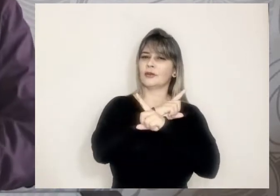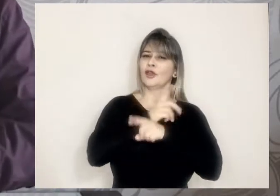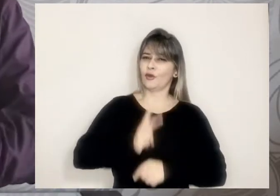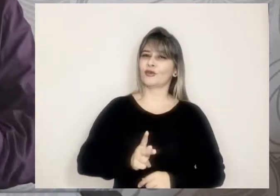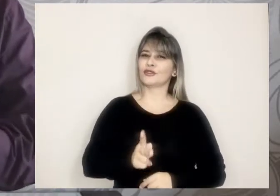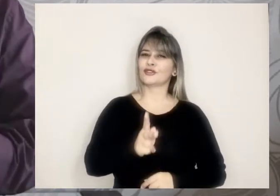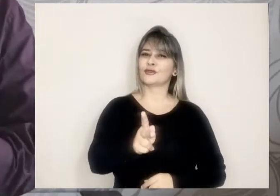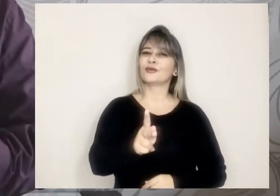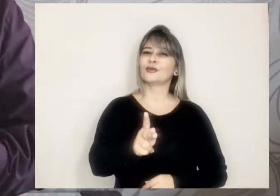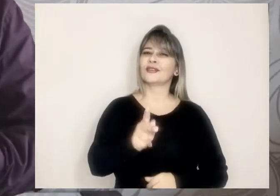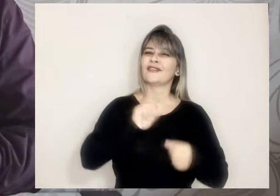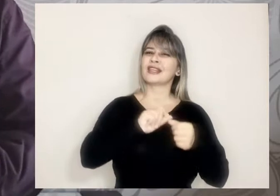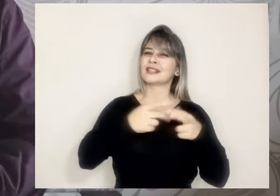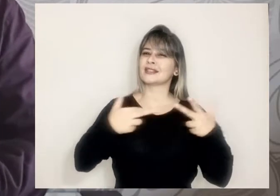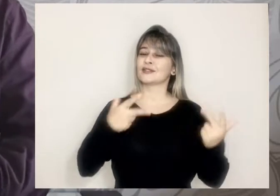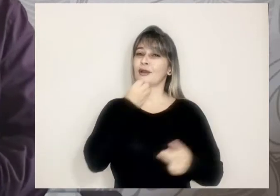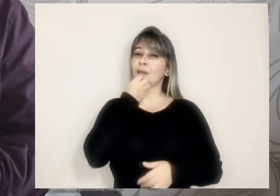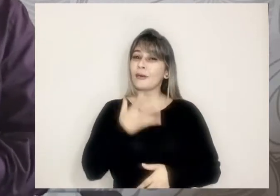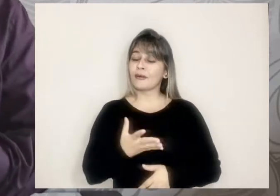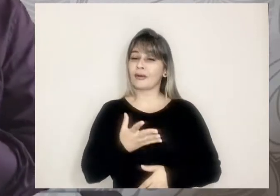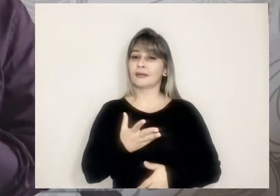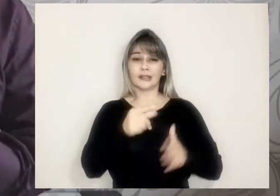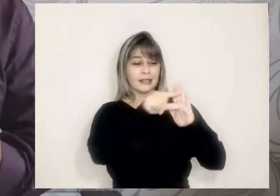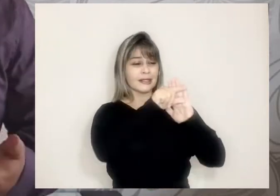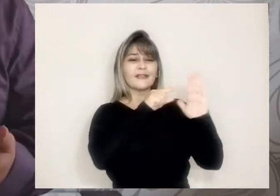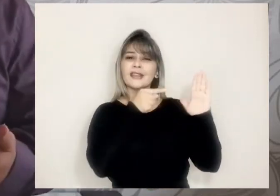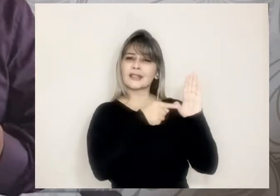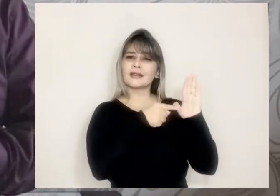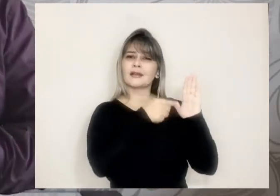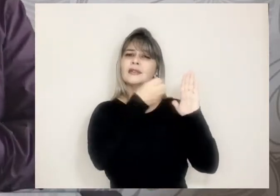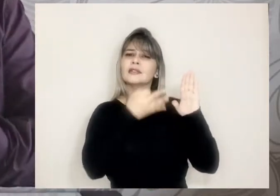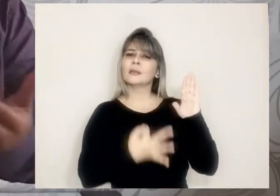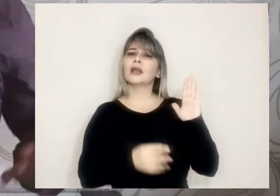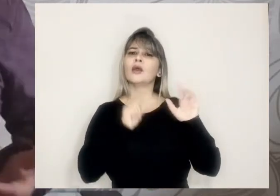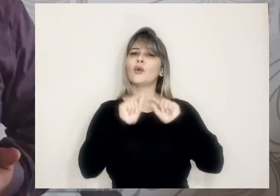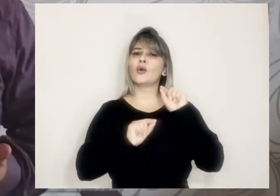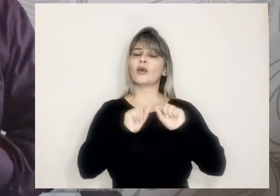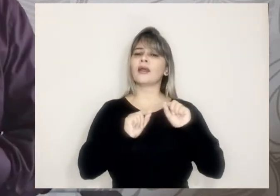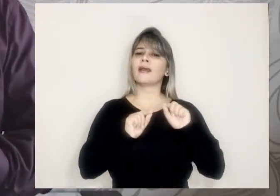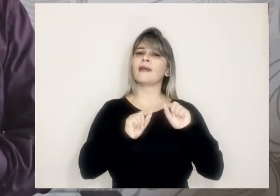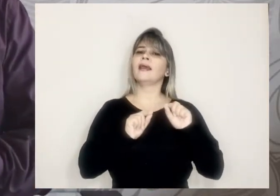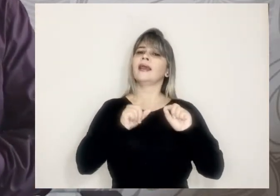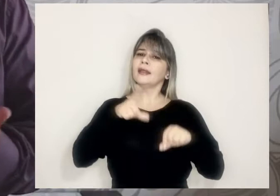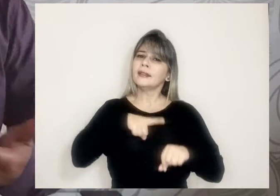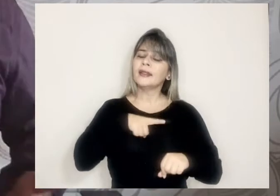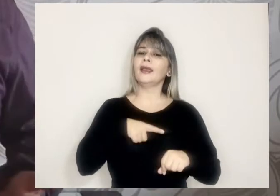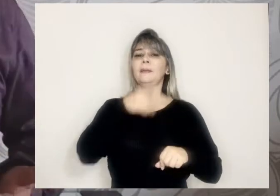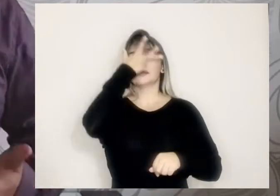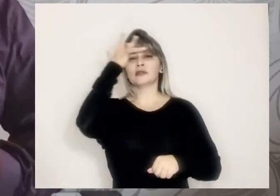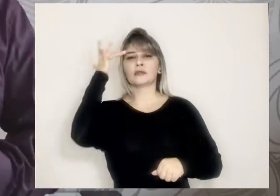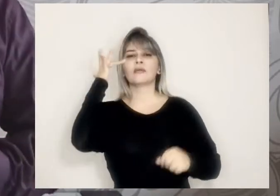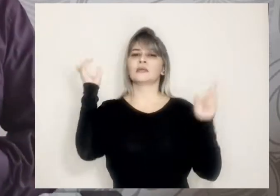a figura utilizada nesse versículo, que fala de alguém que mesmo em meio a lágrimas, mesmo em meio a